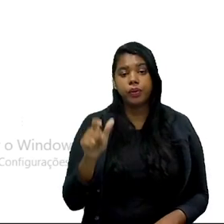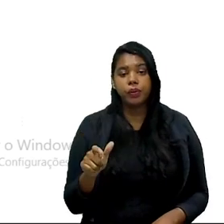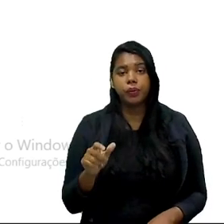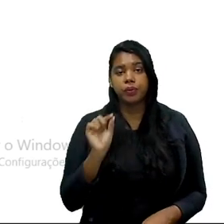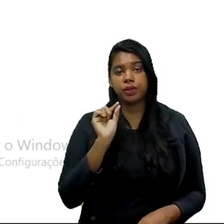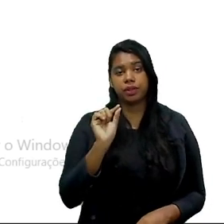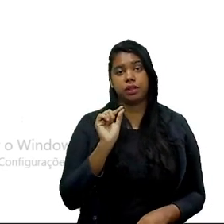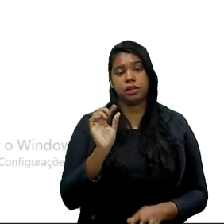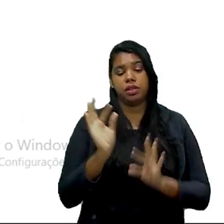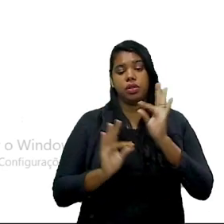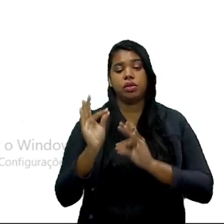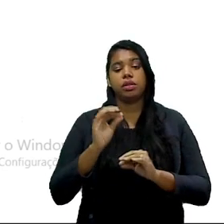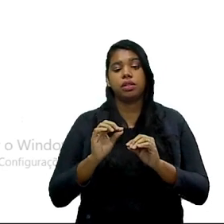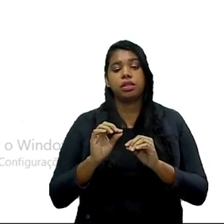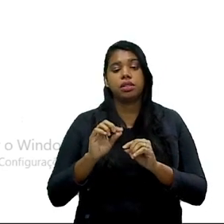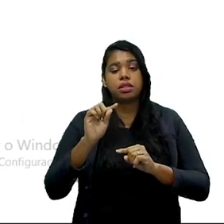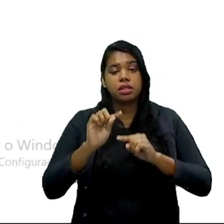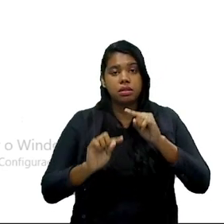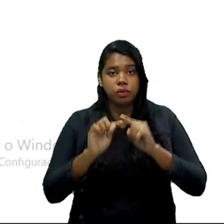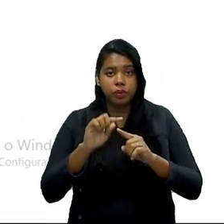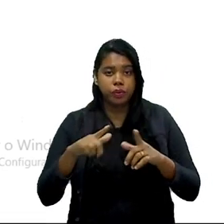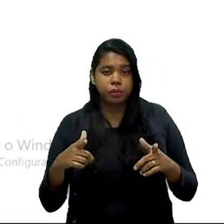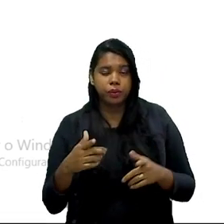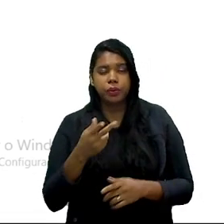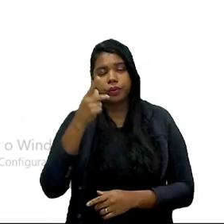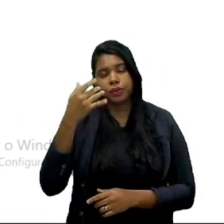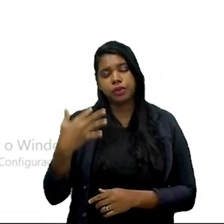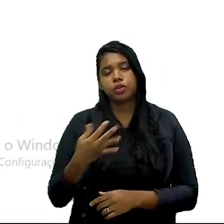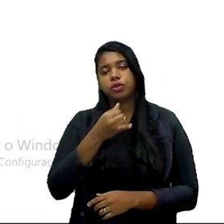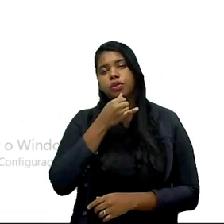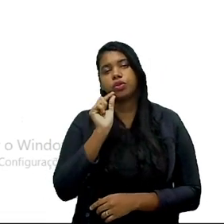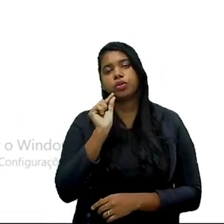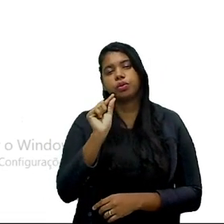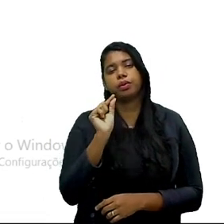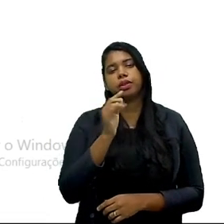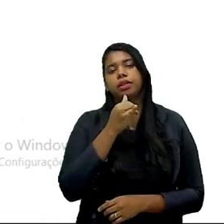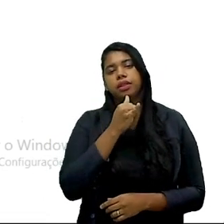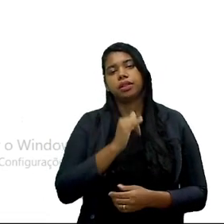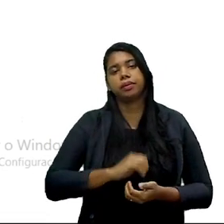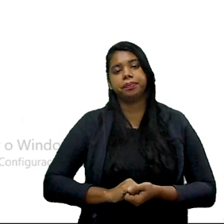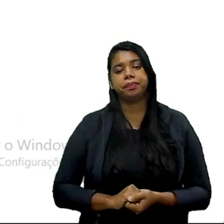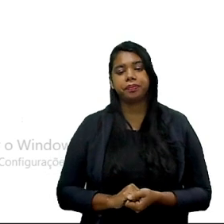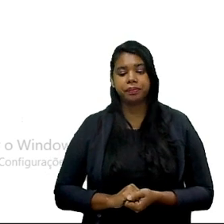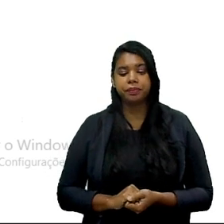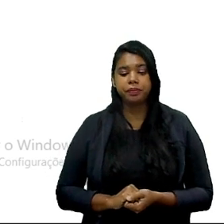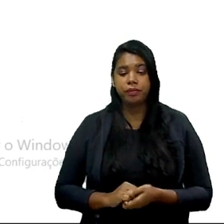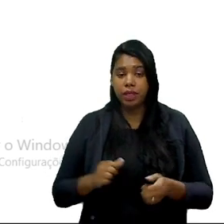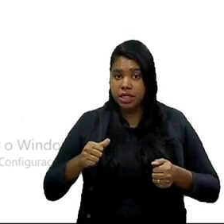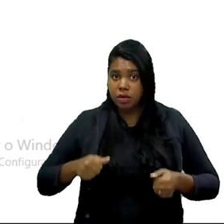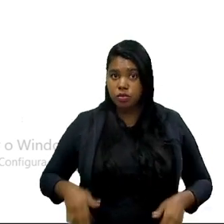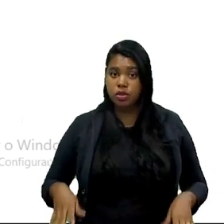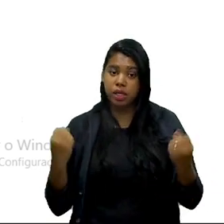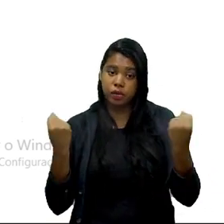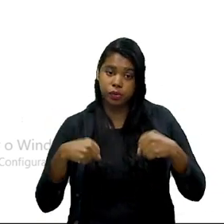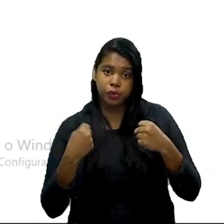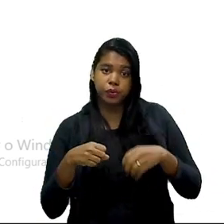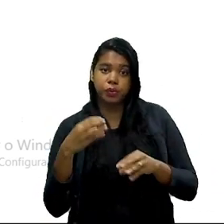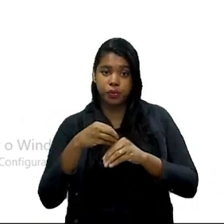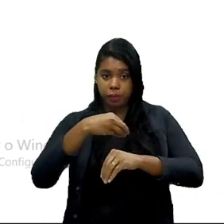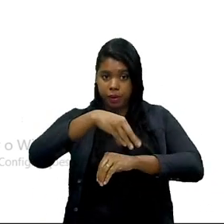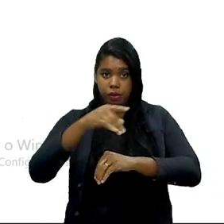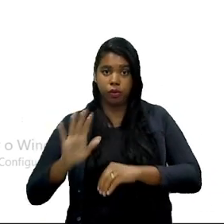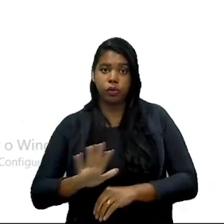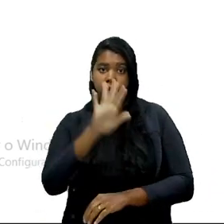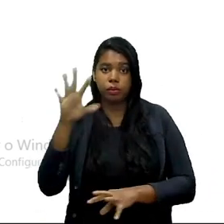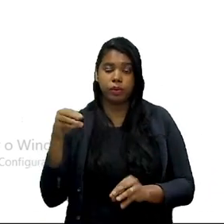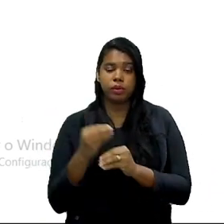aquisição ou elaboração do produto. Até se diz que as despesas são determinados gastos necessários para contribuir para a